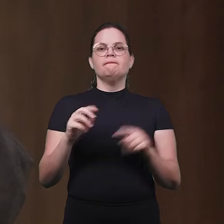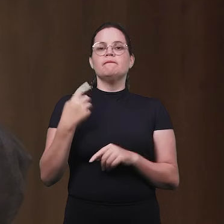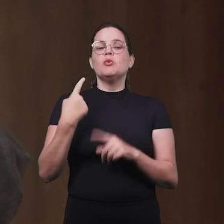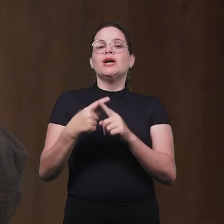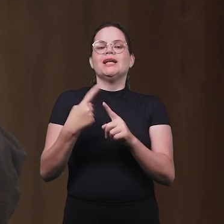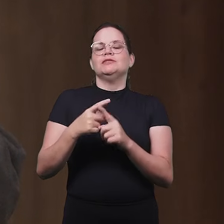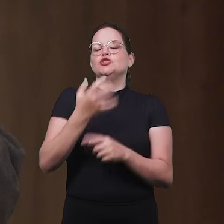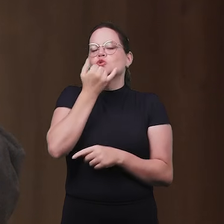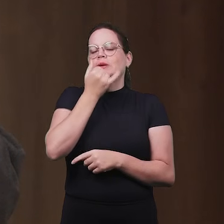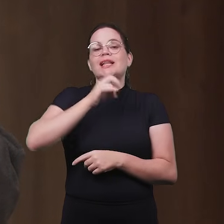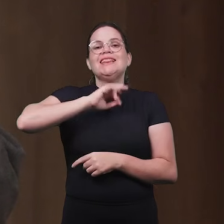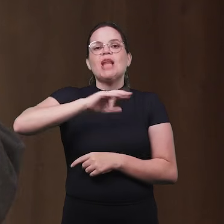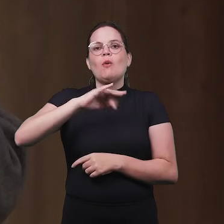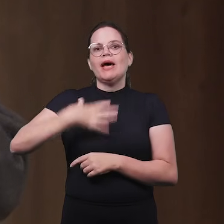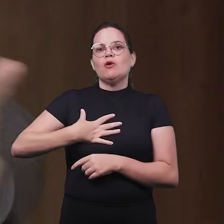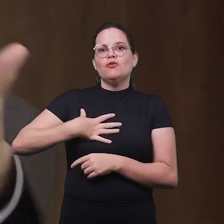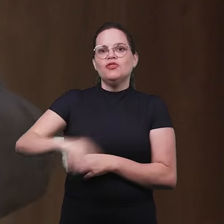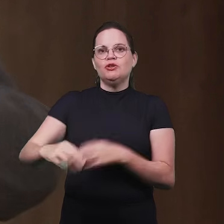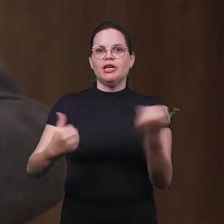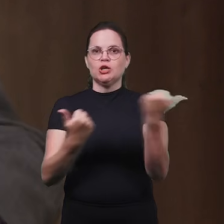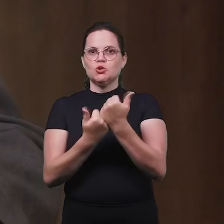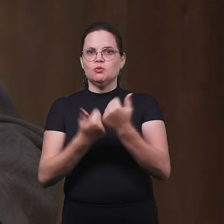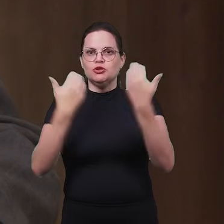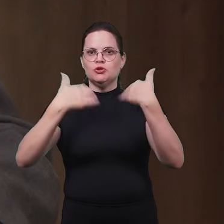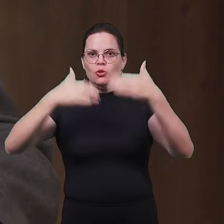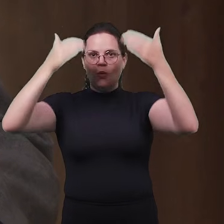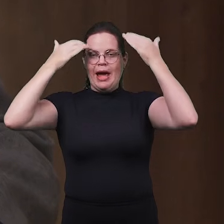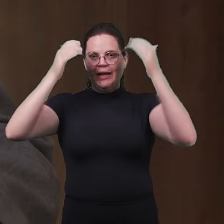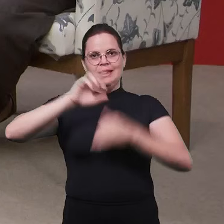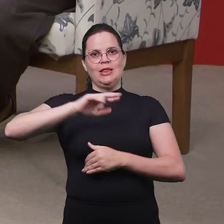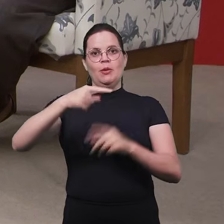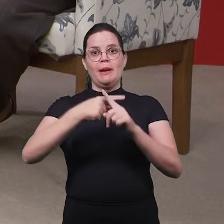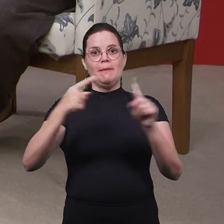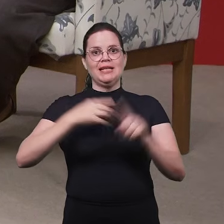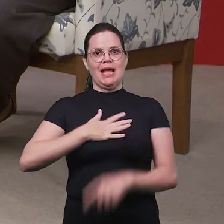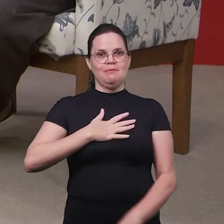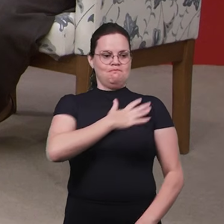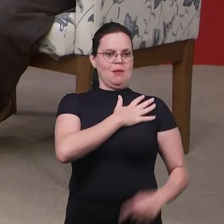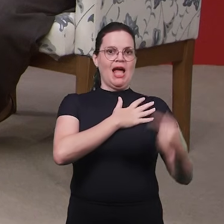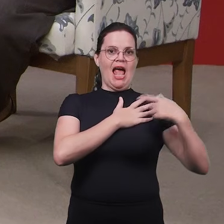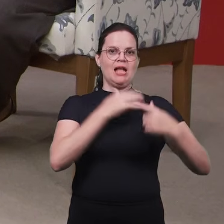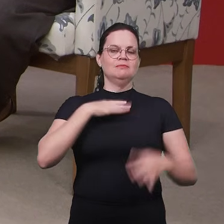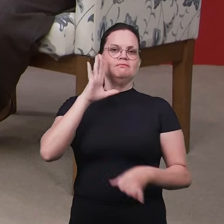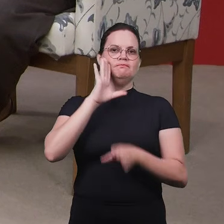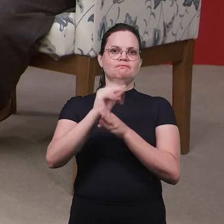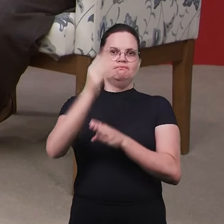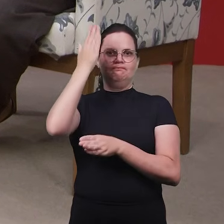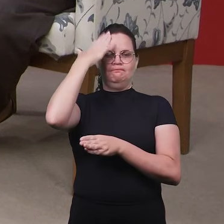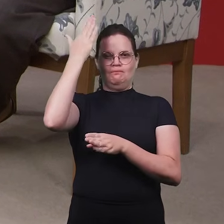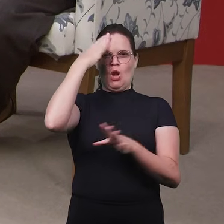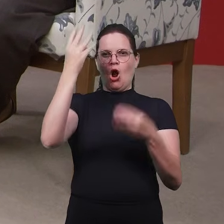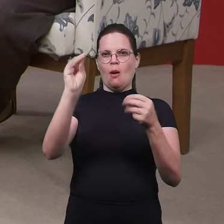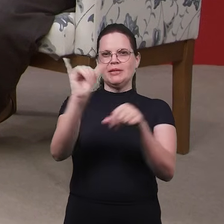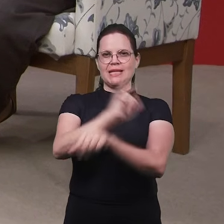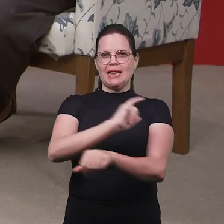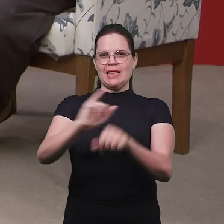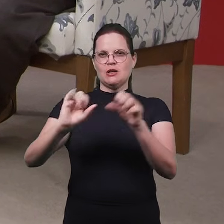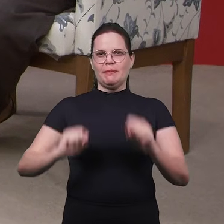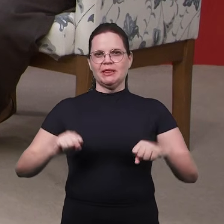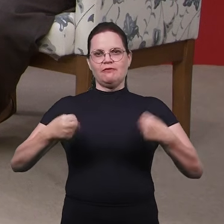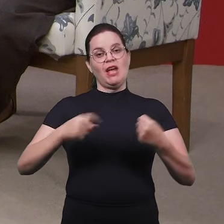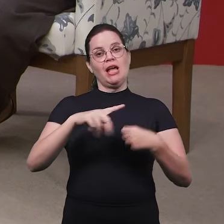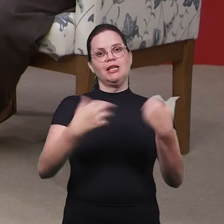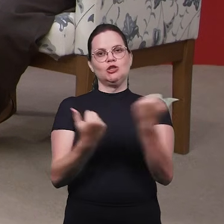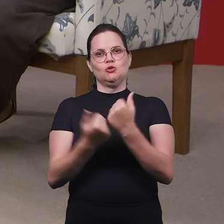que se tornava imperador, Sim. pela força que ele tinha. É. E pela visão do campo, né? Do campo de